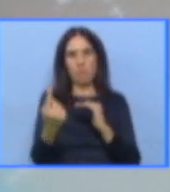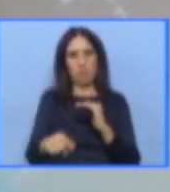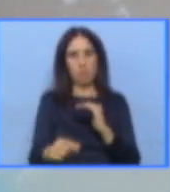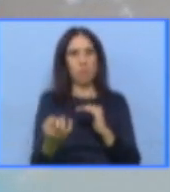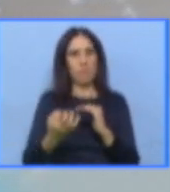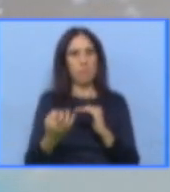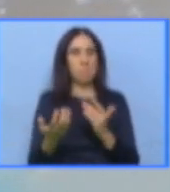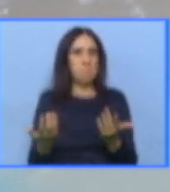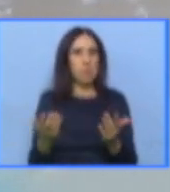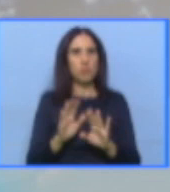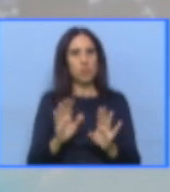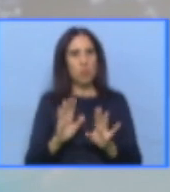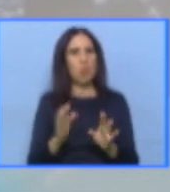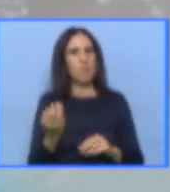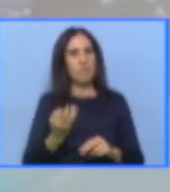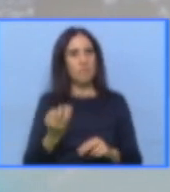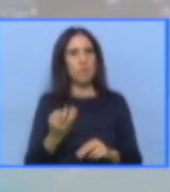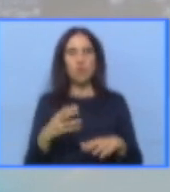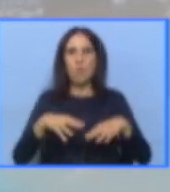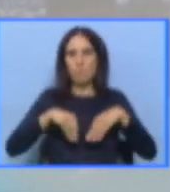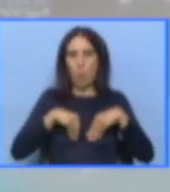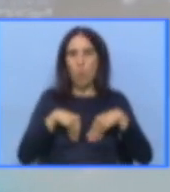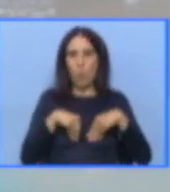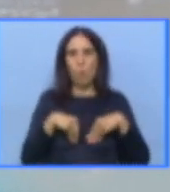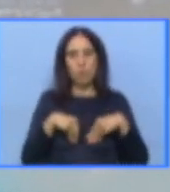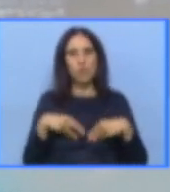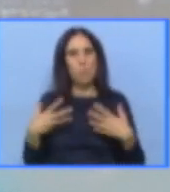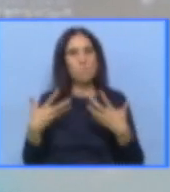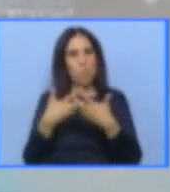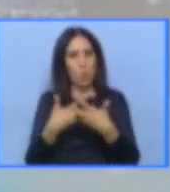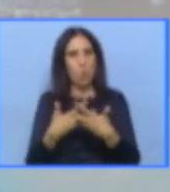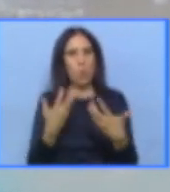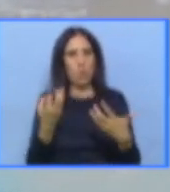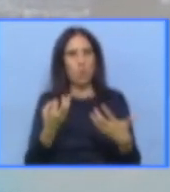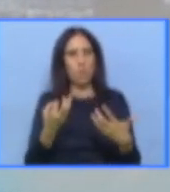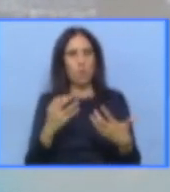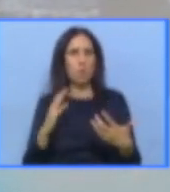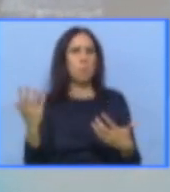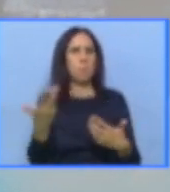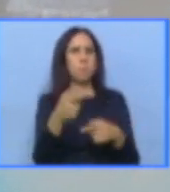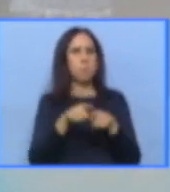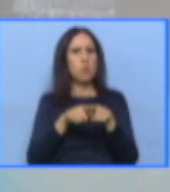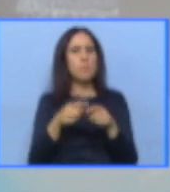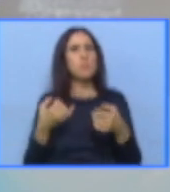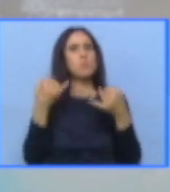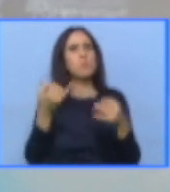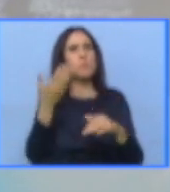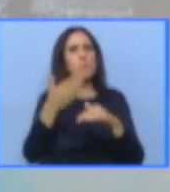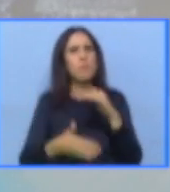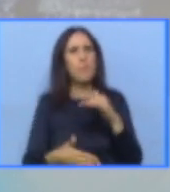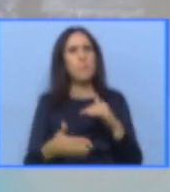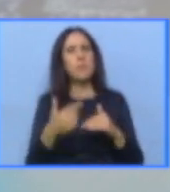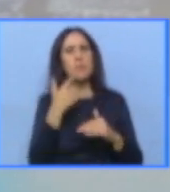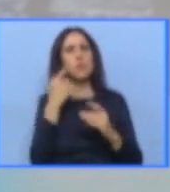enfim, já estava aceito, já estava integrado no panorama político, mas depois, a certa altura, os chamados